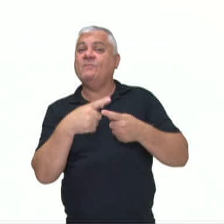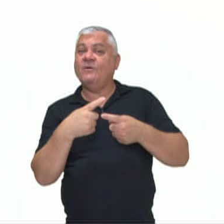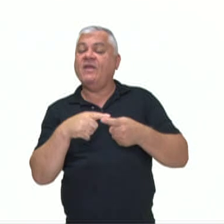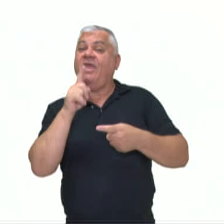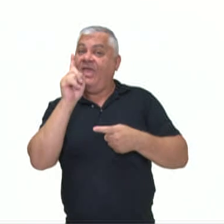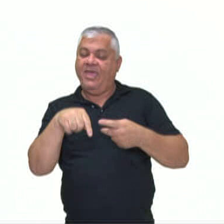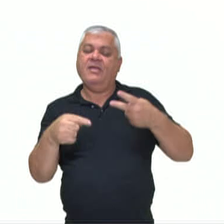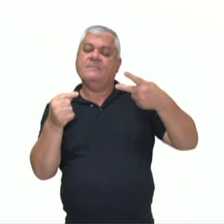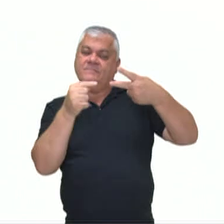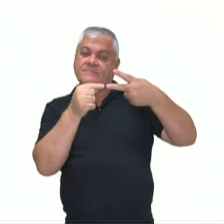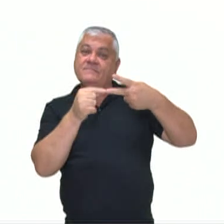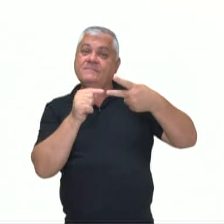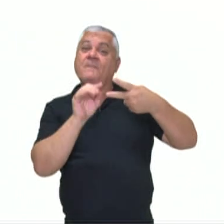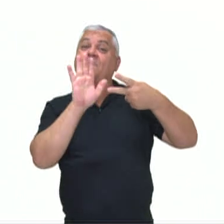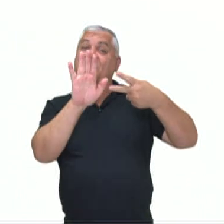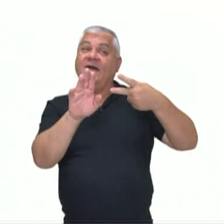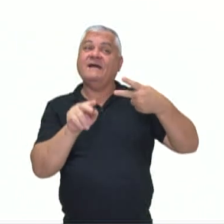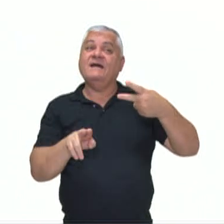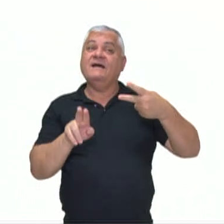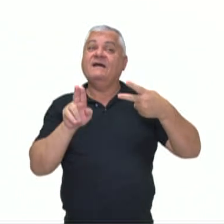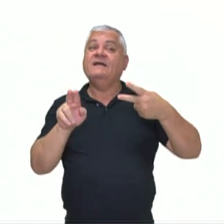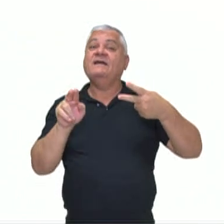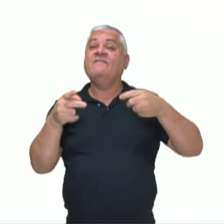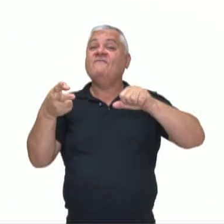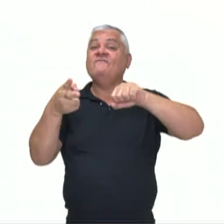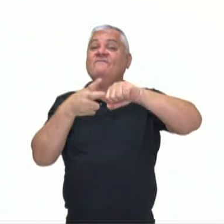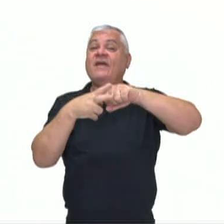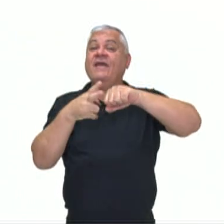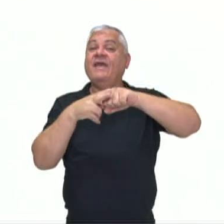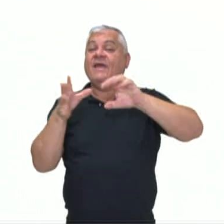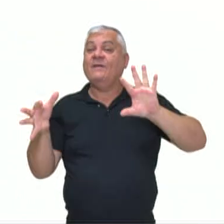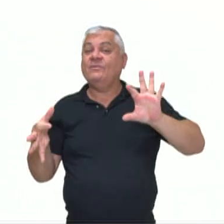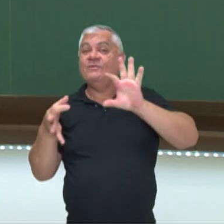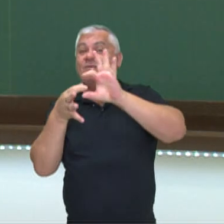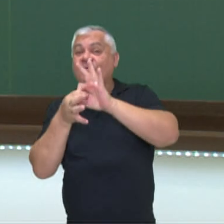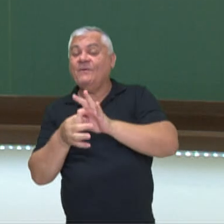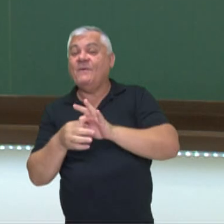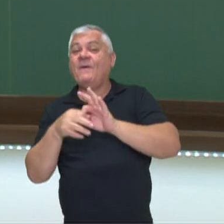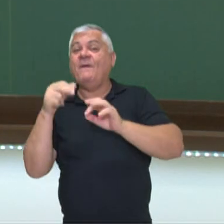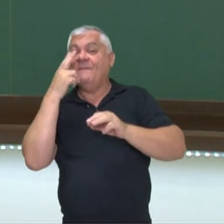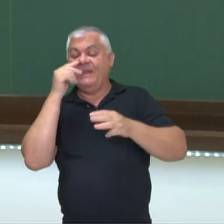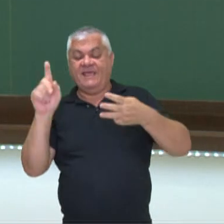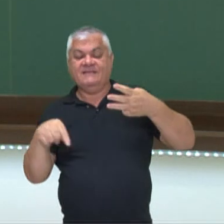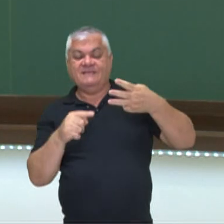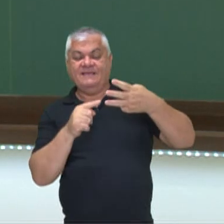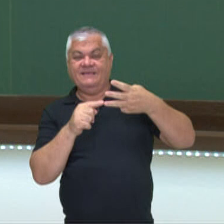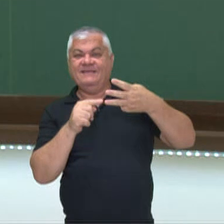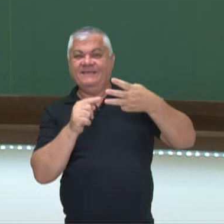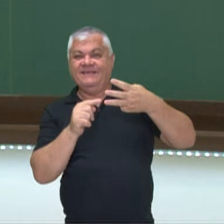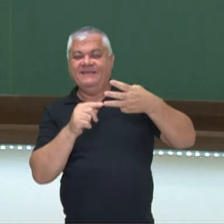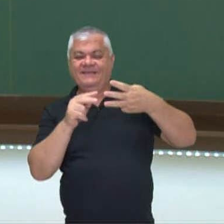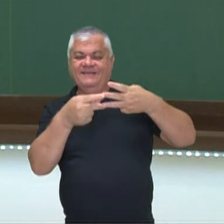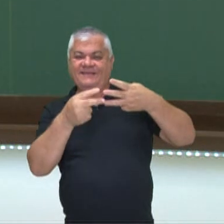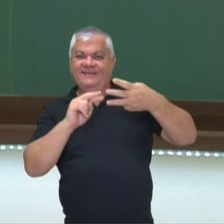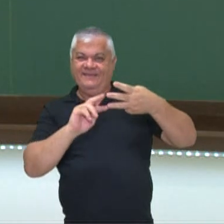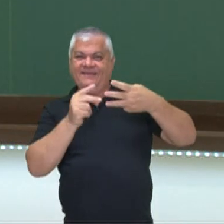do singular, mas eu conjugo o verbo como se ele fosse da terceira pessoa do singular. Então, essa observação aqui, ó. Certo?